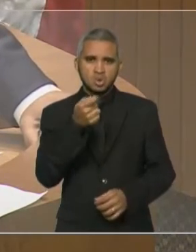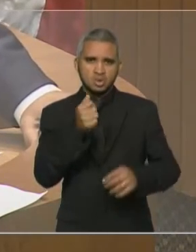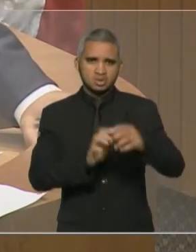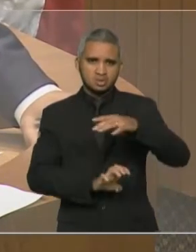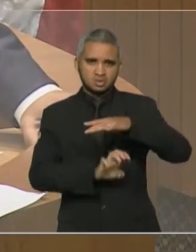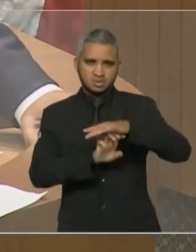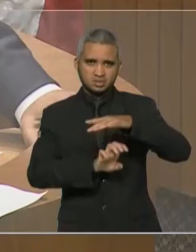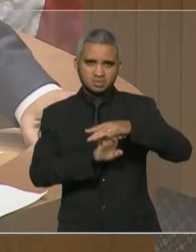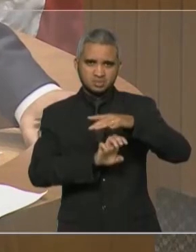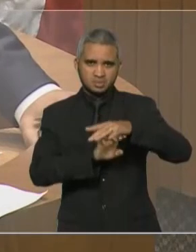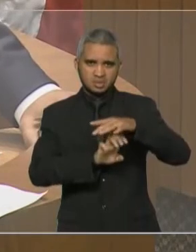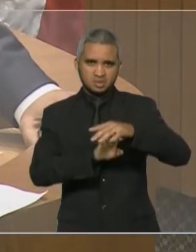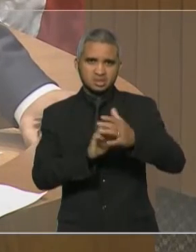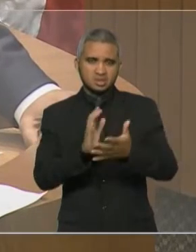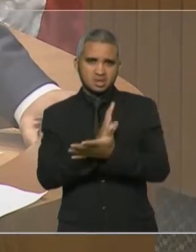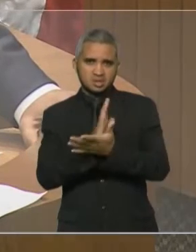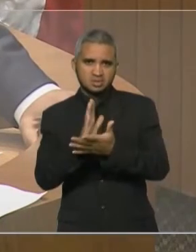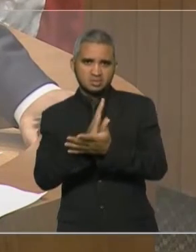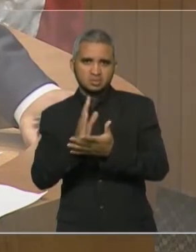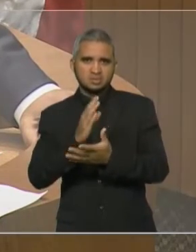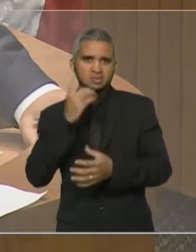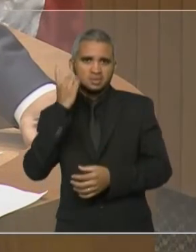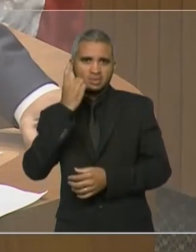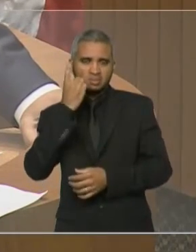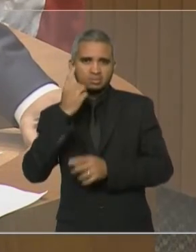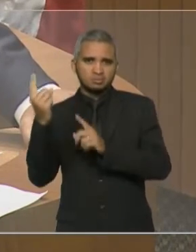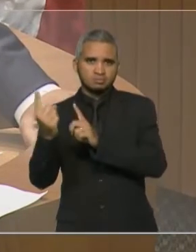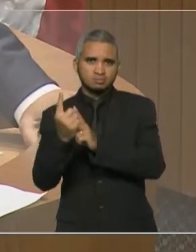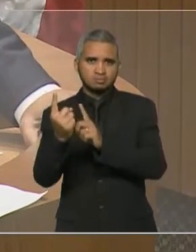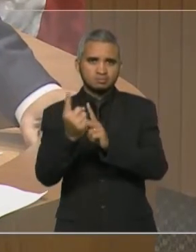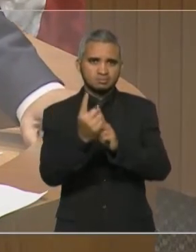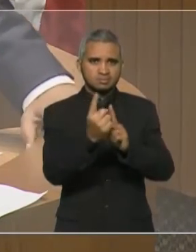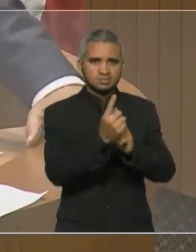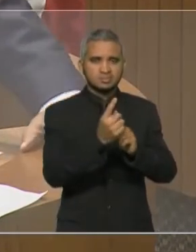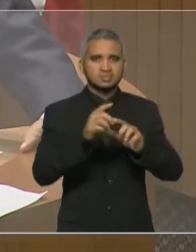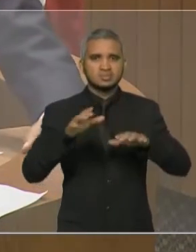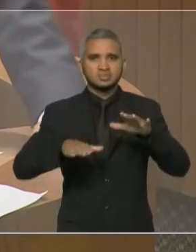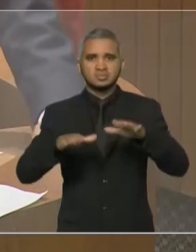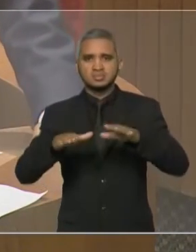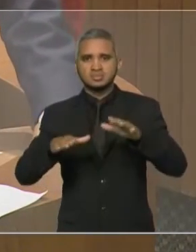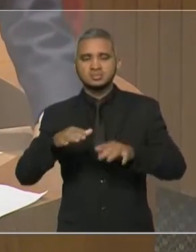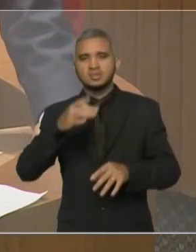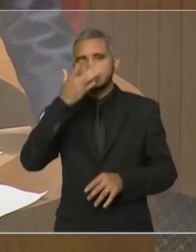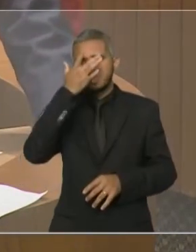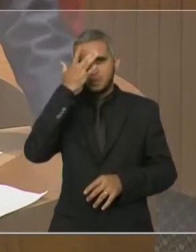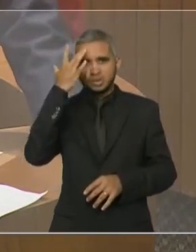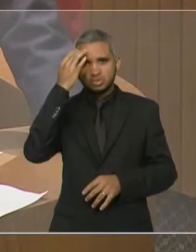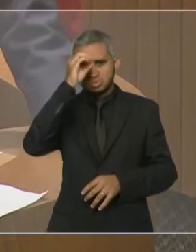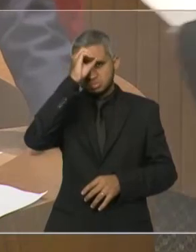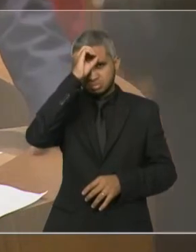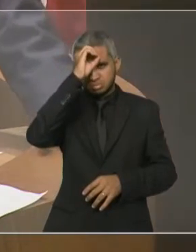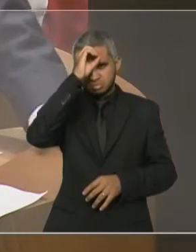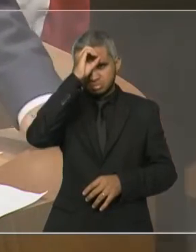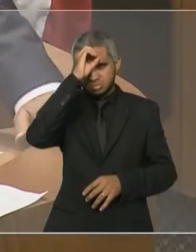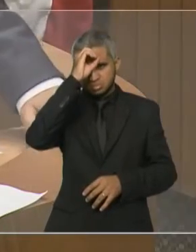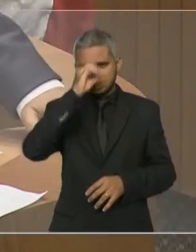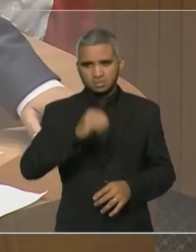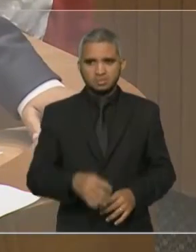procurar alguns parlamentares e muita gente às vezes não sabe o que acontece. Peço 1 minuto da compreensão.